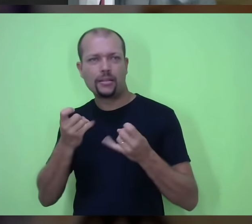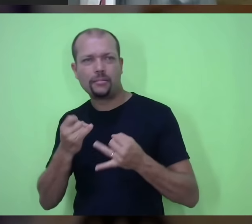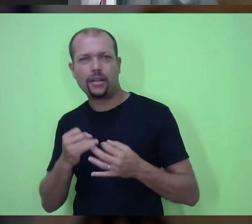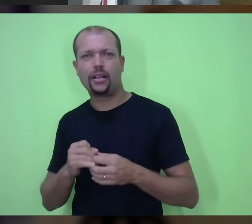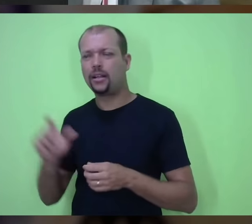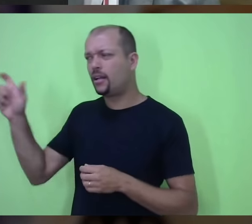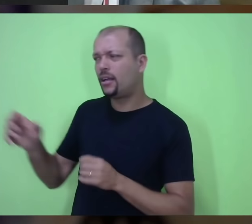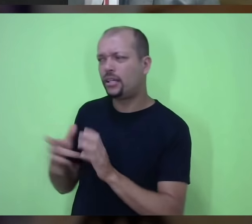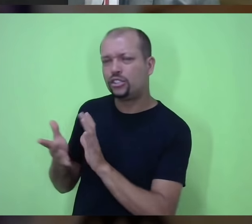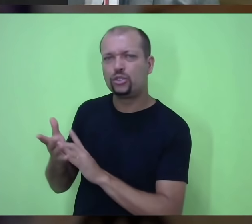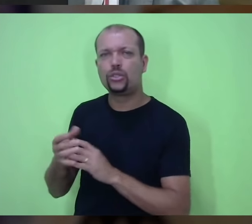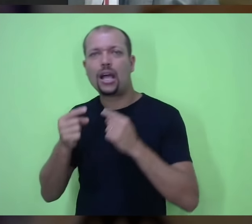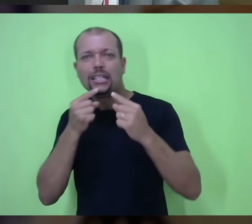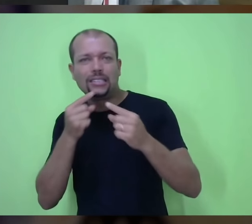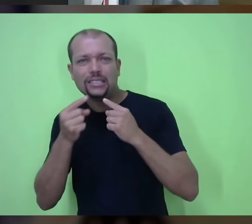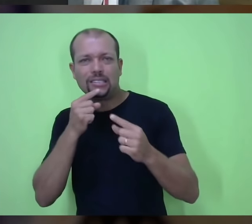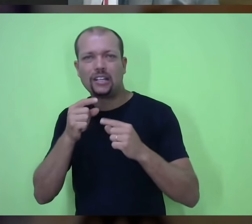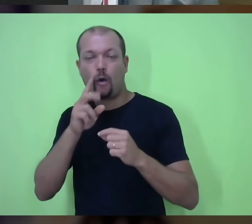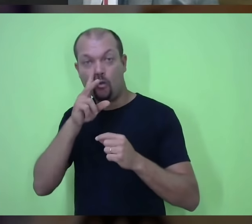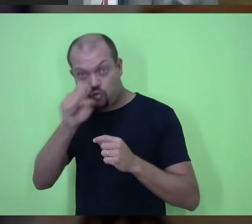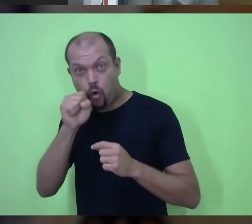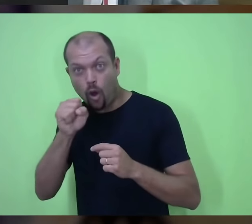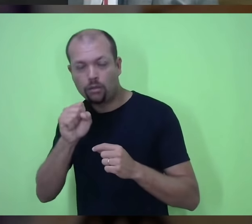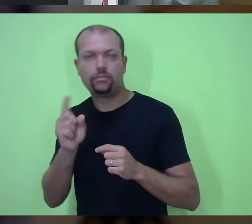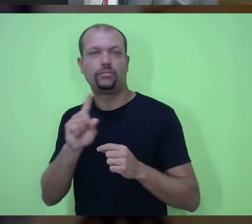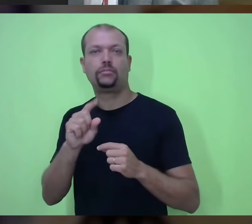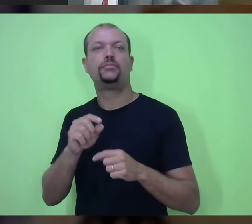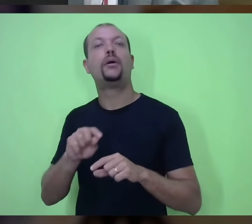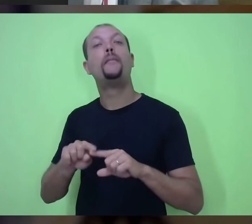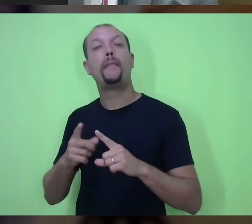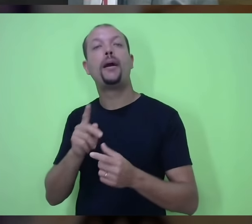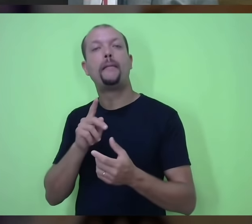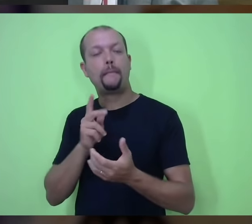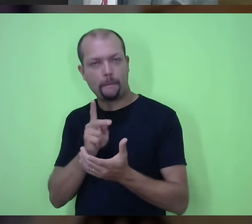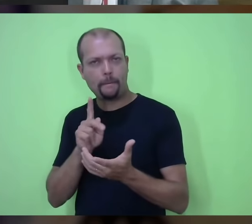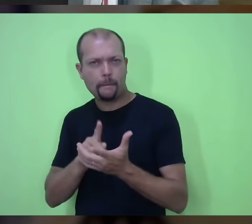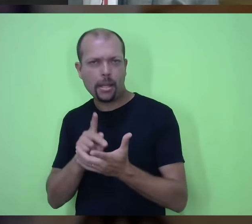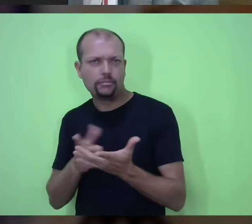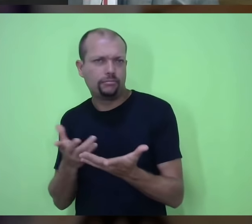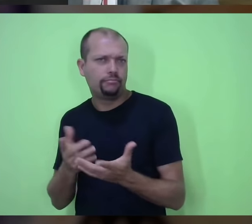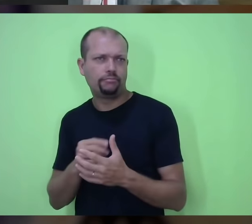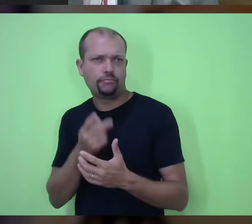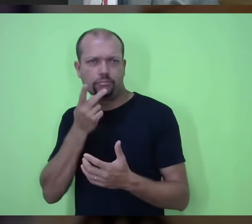três de Cristo, os debates não são intensos, apesar de falar muito sobre